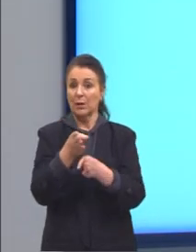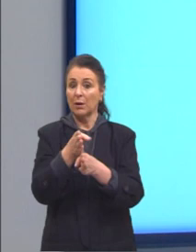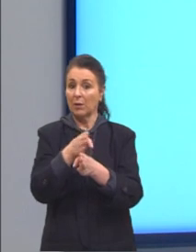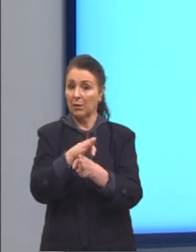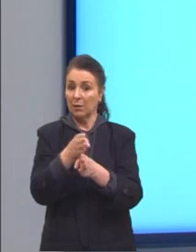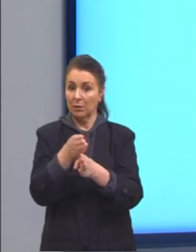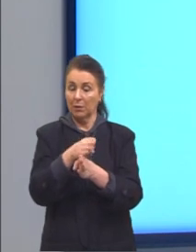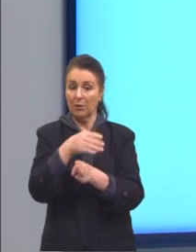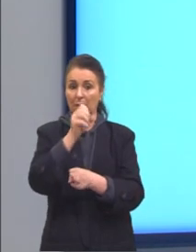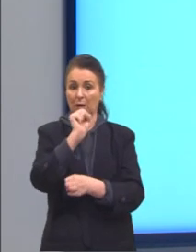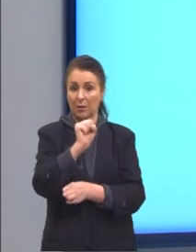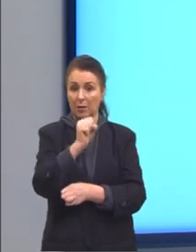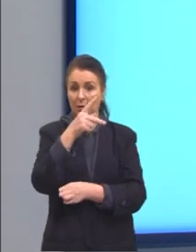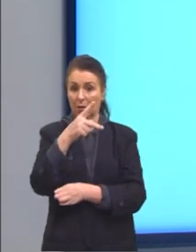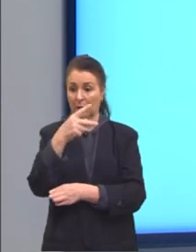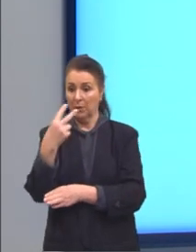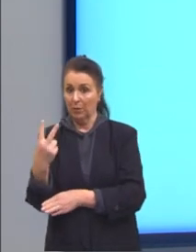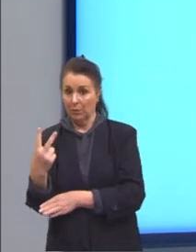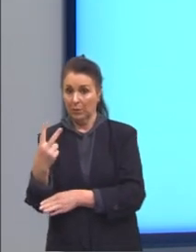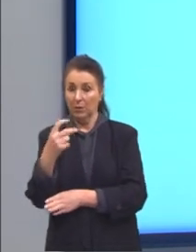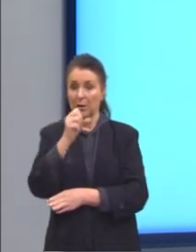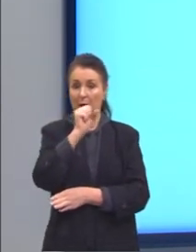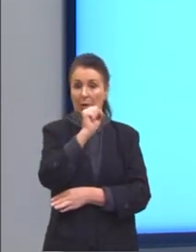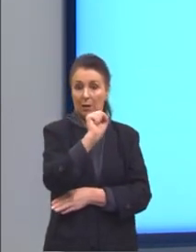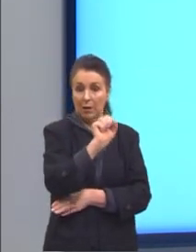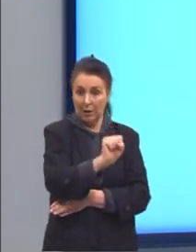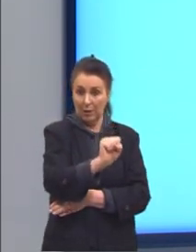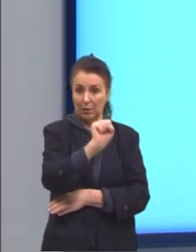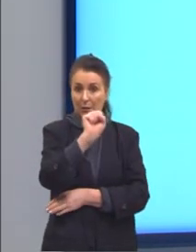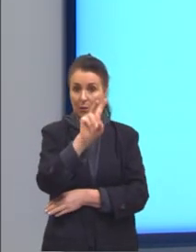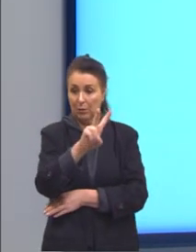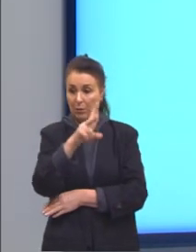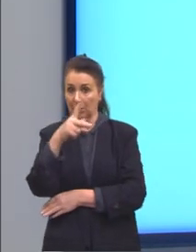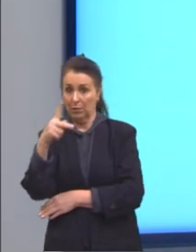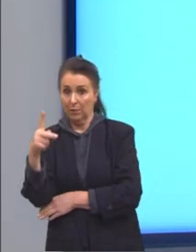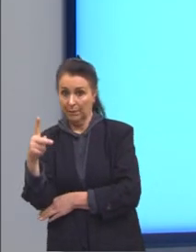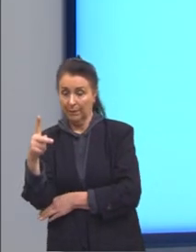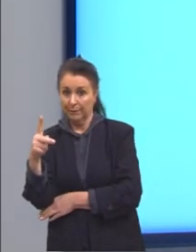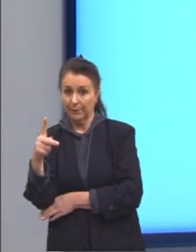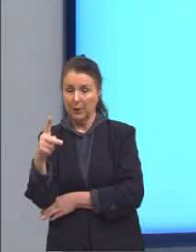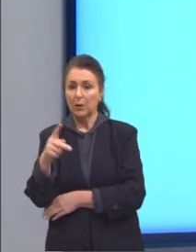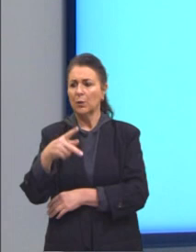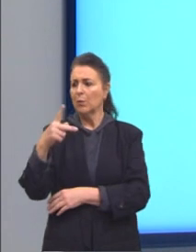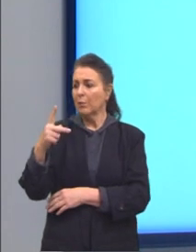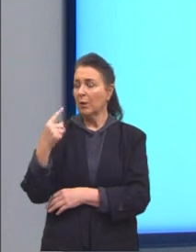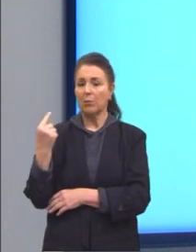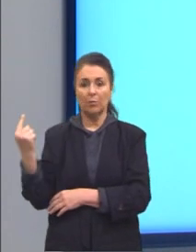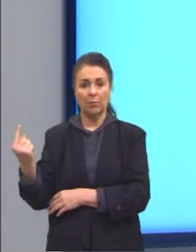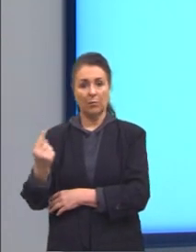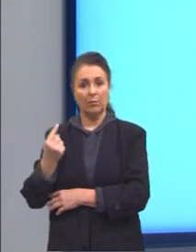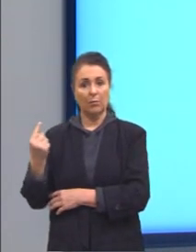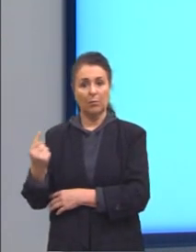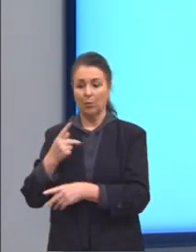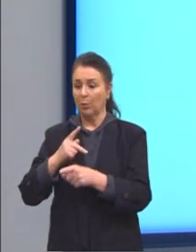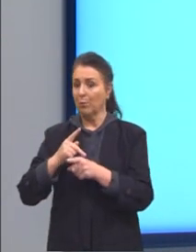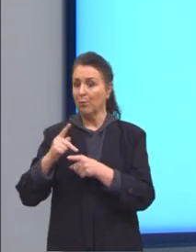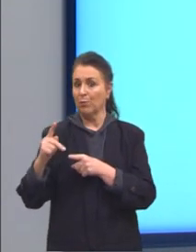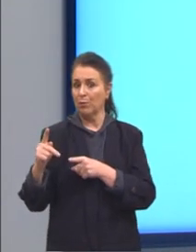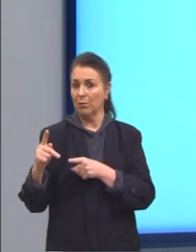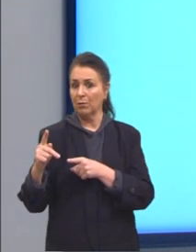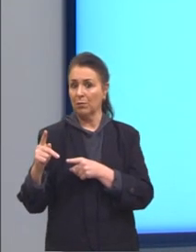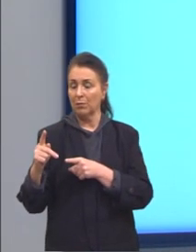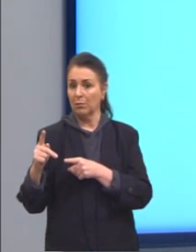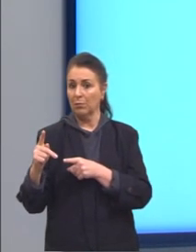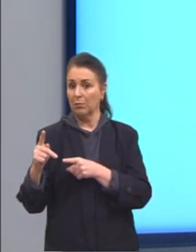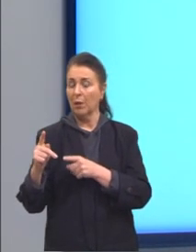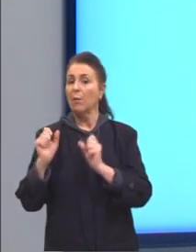porque eu tenho um s e dois pês e deixando um orbital P puro um pé sozinho tá também capaz de